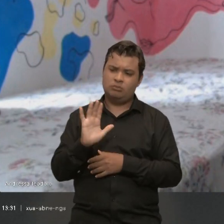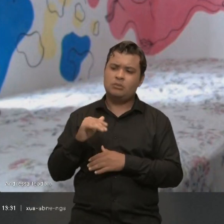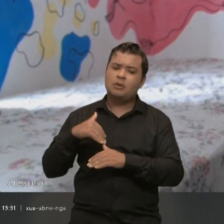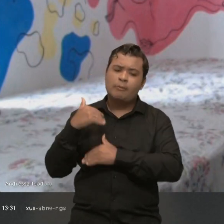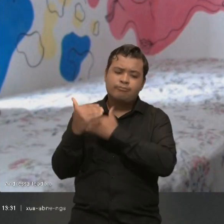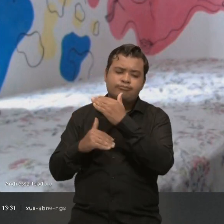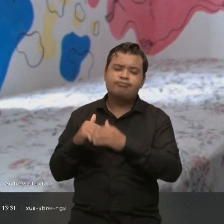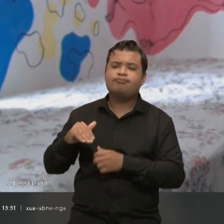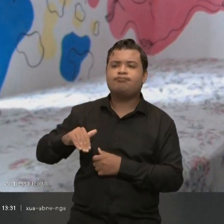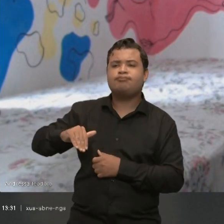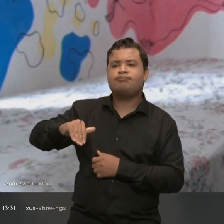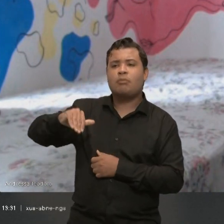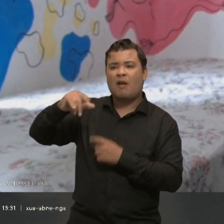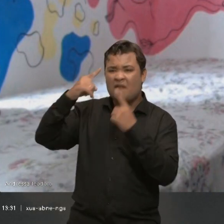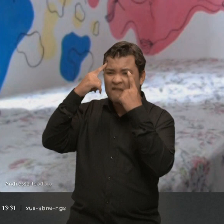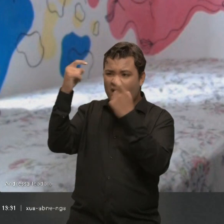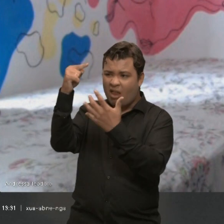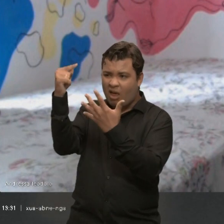ele está